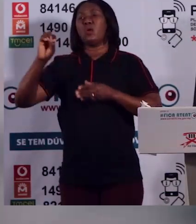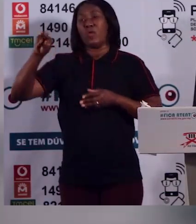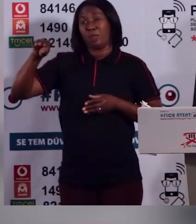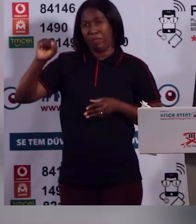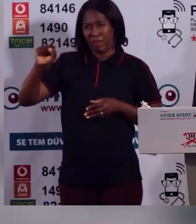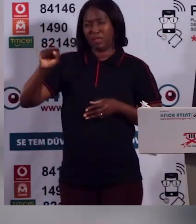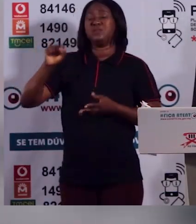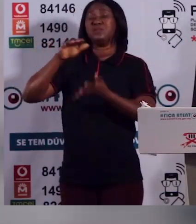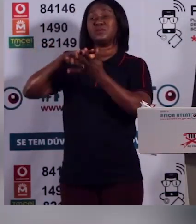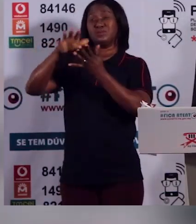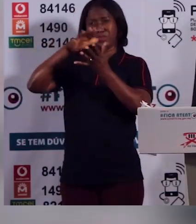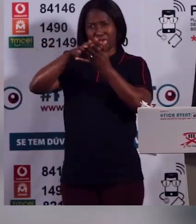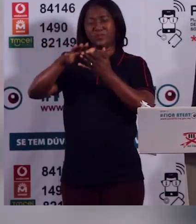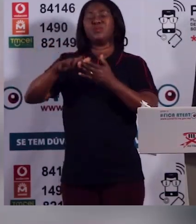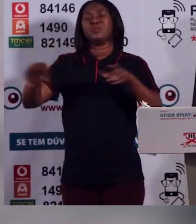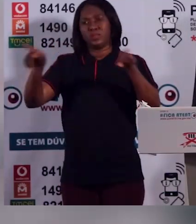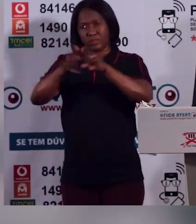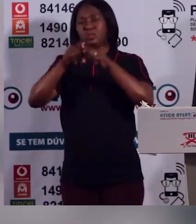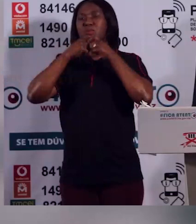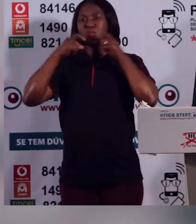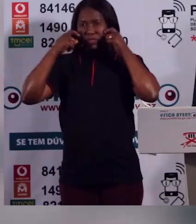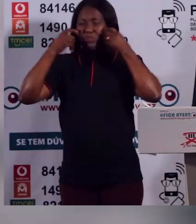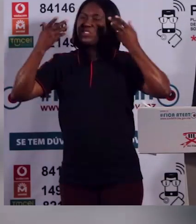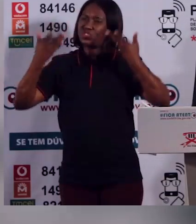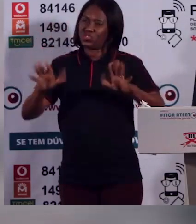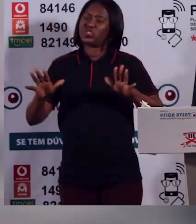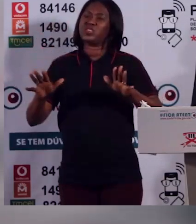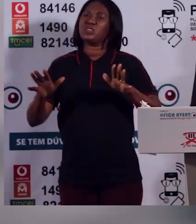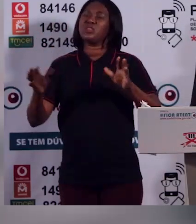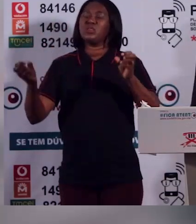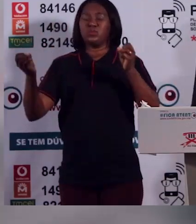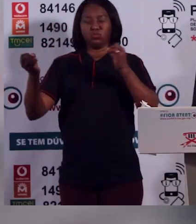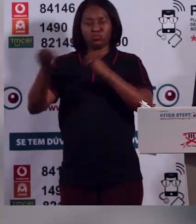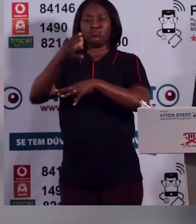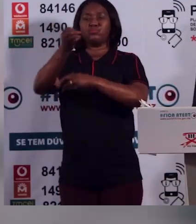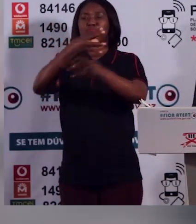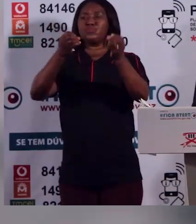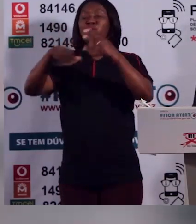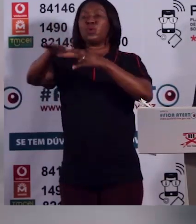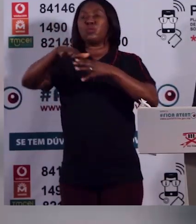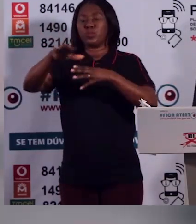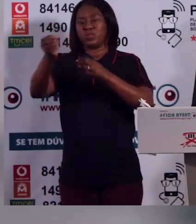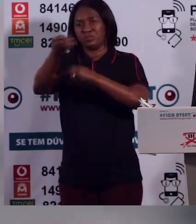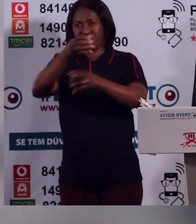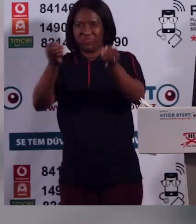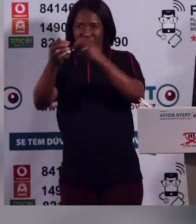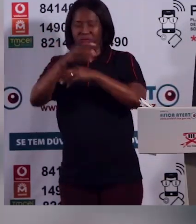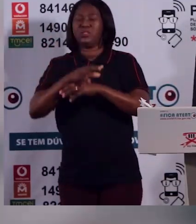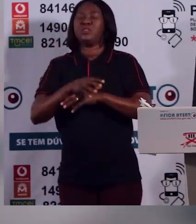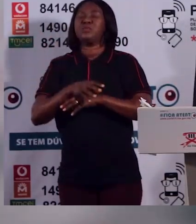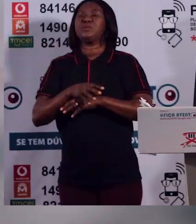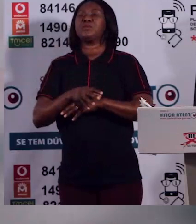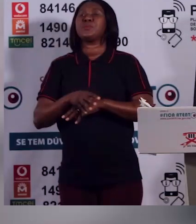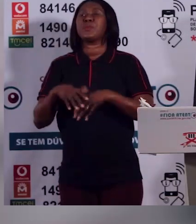da Saúde classifica também Moçambique como um local onde já ocorre a transmissão comunitária. No nosso continente, faz-se